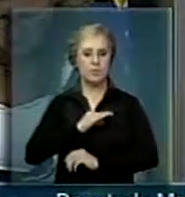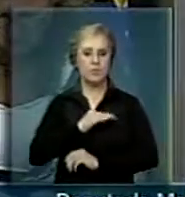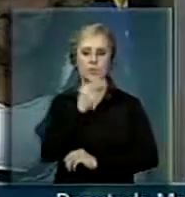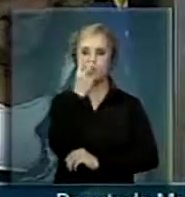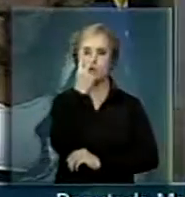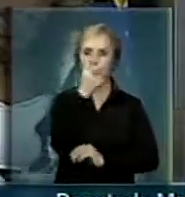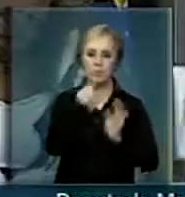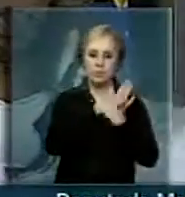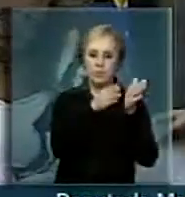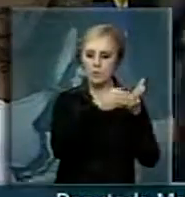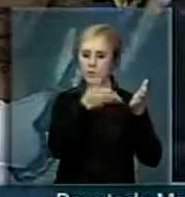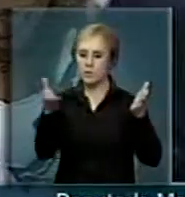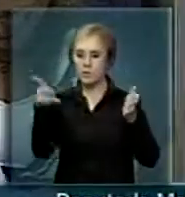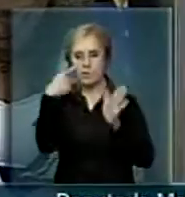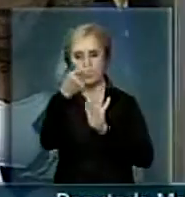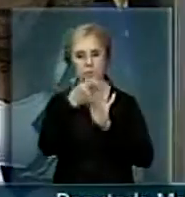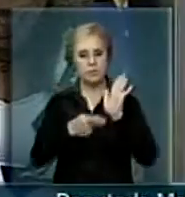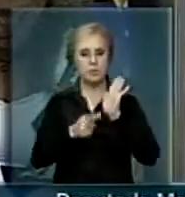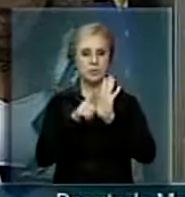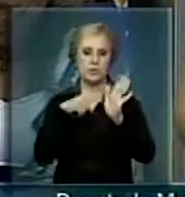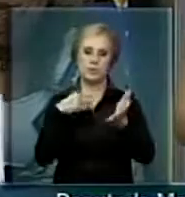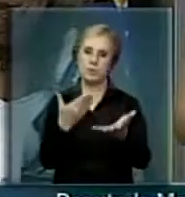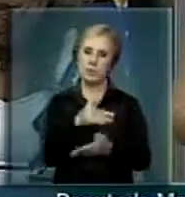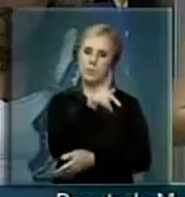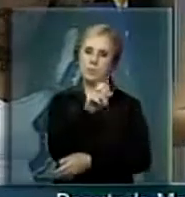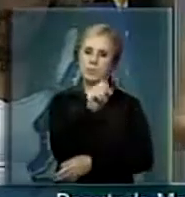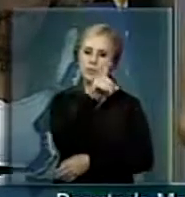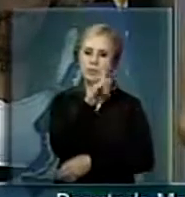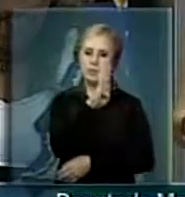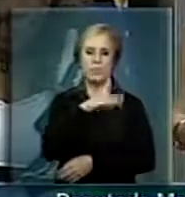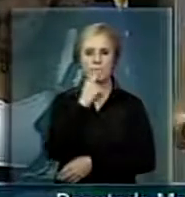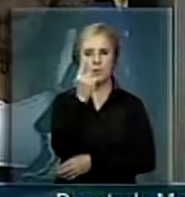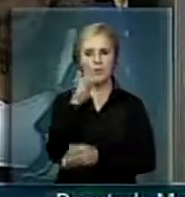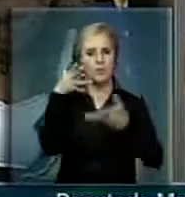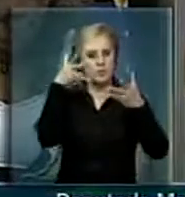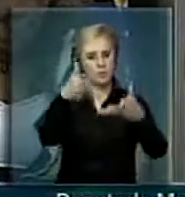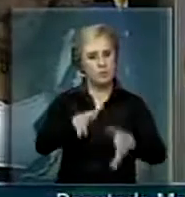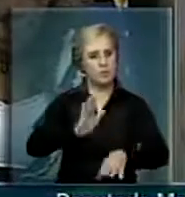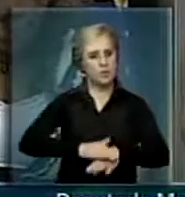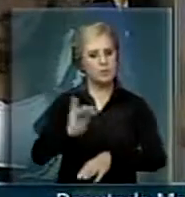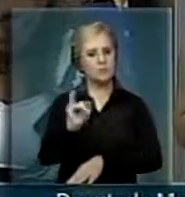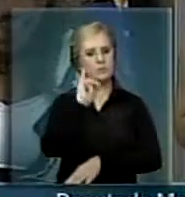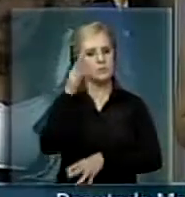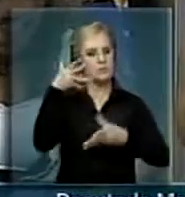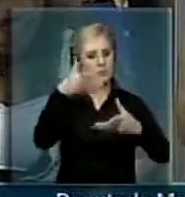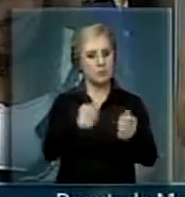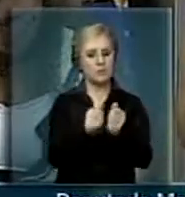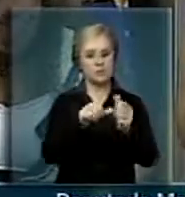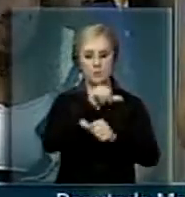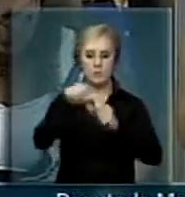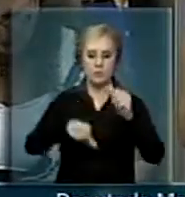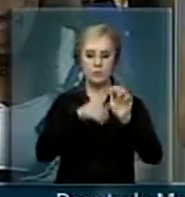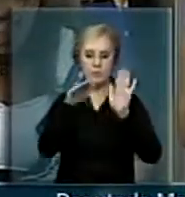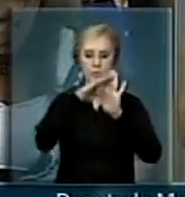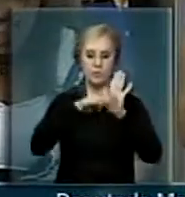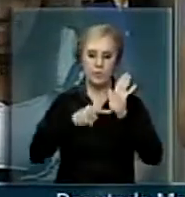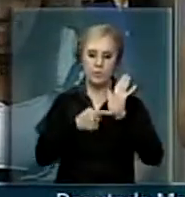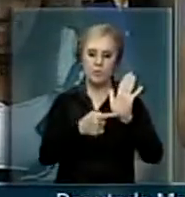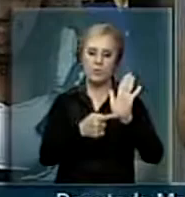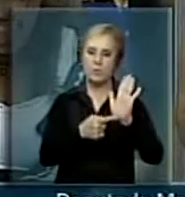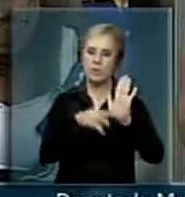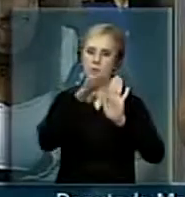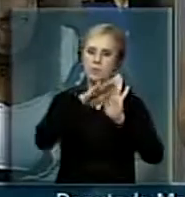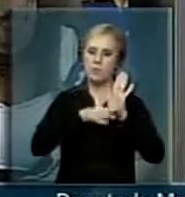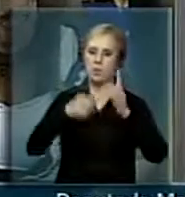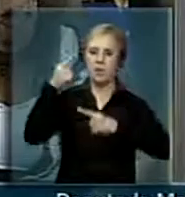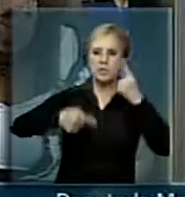2 legislaturas em que esse projeto andou. Então, o PSDB foi um dos partidos essenciais para que nós transformássemos essa pauta, não numa